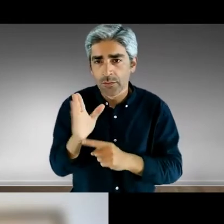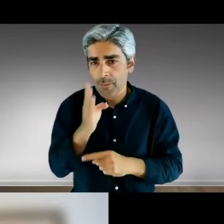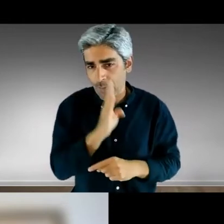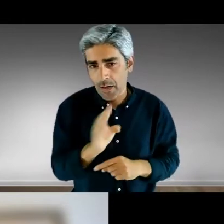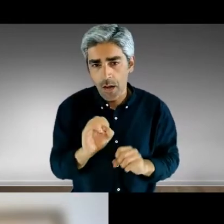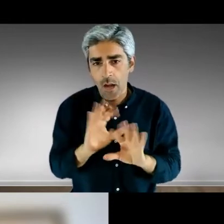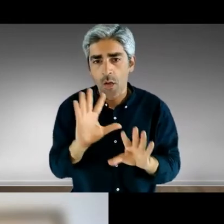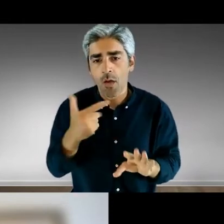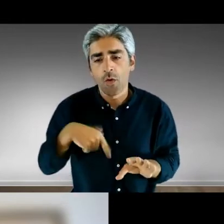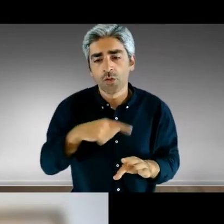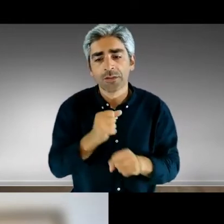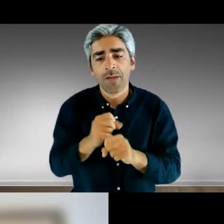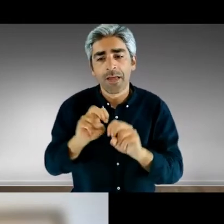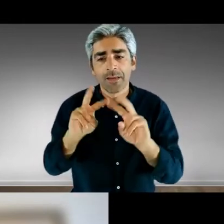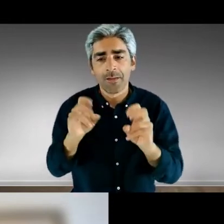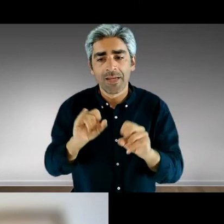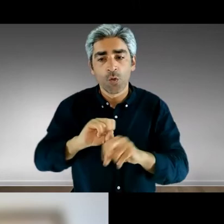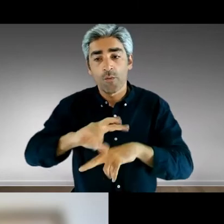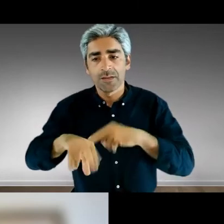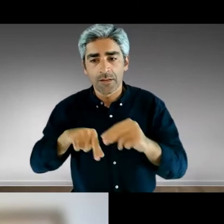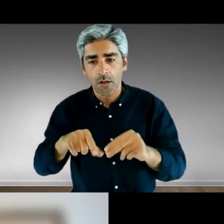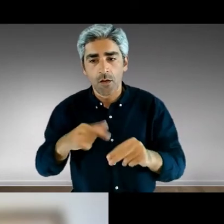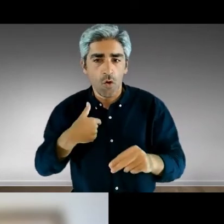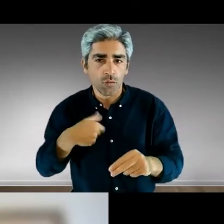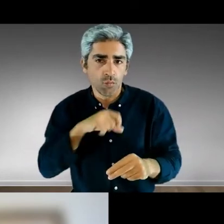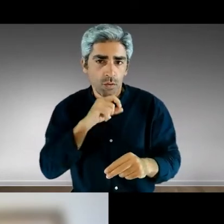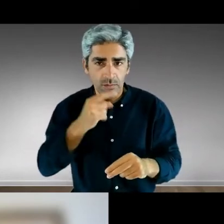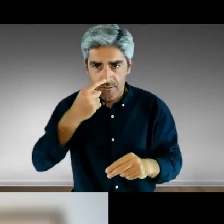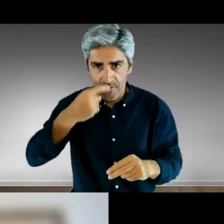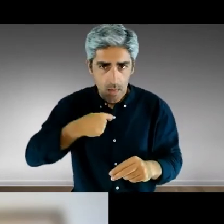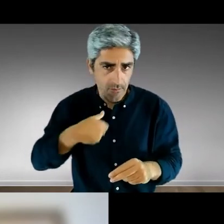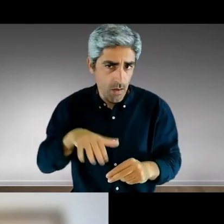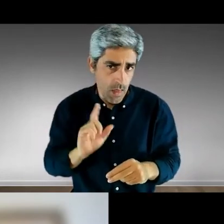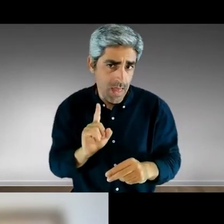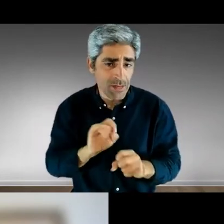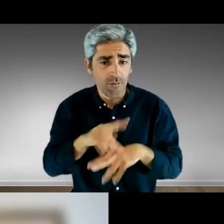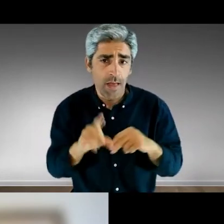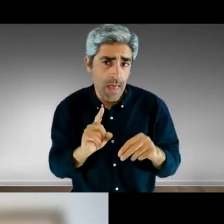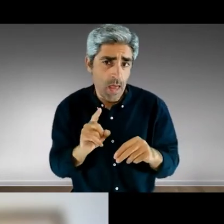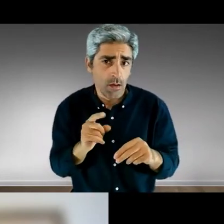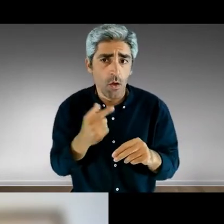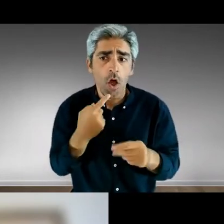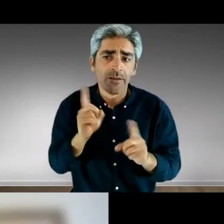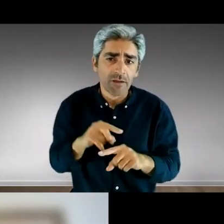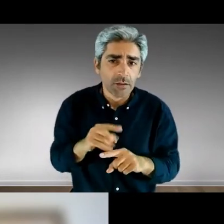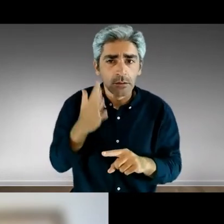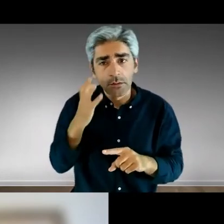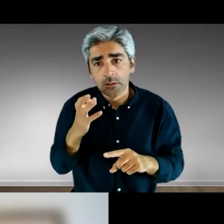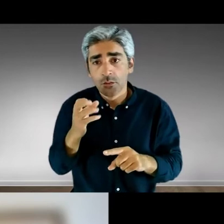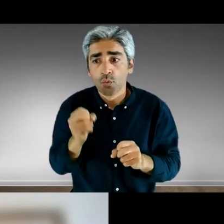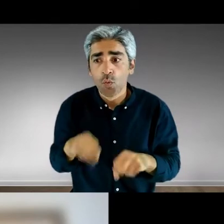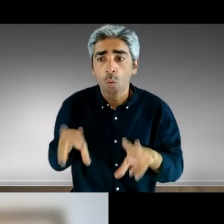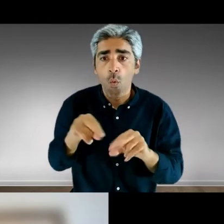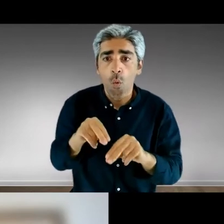a trabalhar em inovação, em projetos inovadores, nós vamos falhar, porque inovar significa isso mesmo, fazer de novo. Ora, se eu estou a fazer de